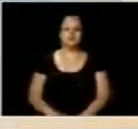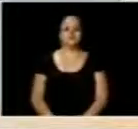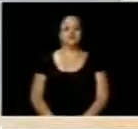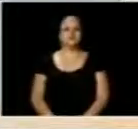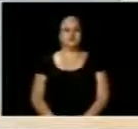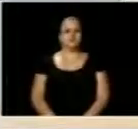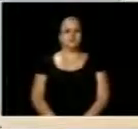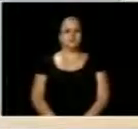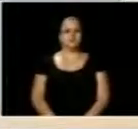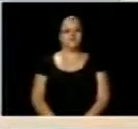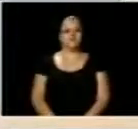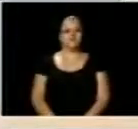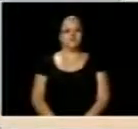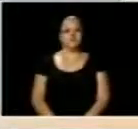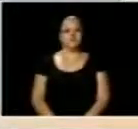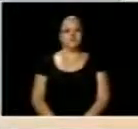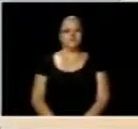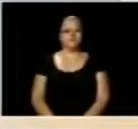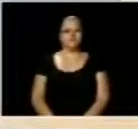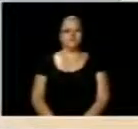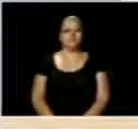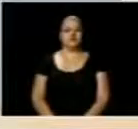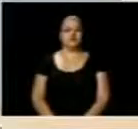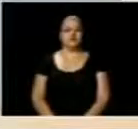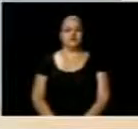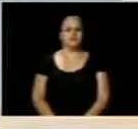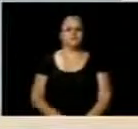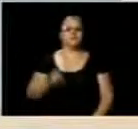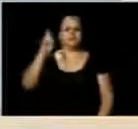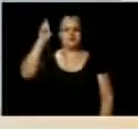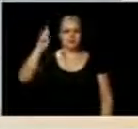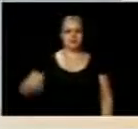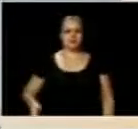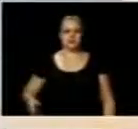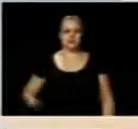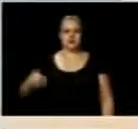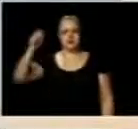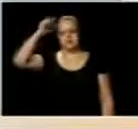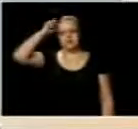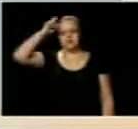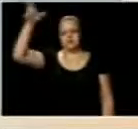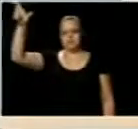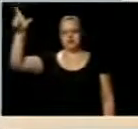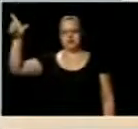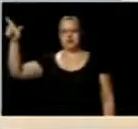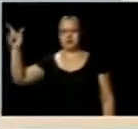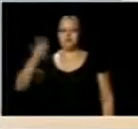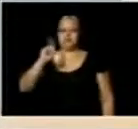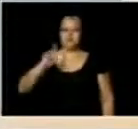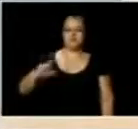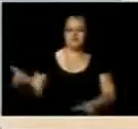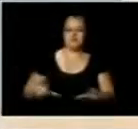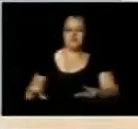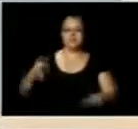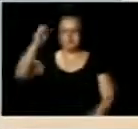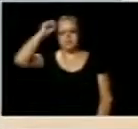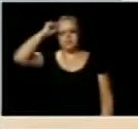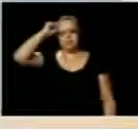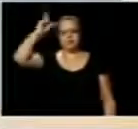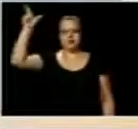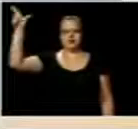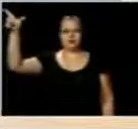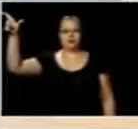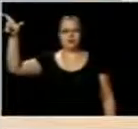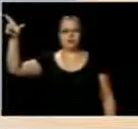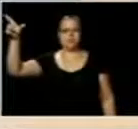a gente faz o círculo. A diretora de cultura, que não trabalha na cultura, é mulher do